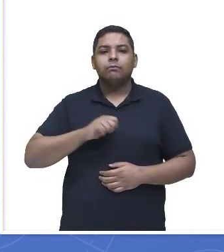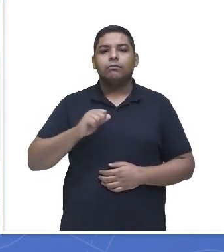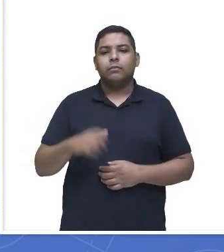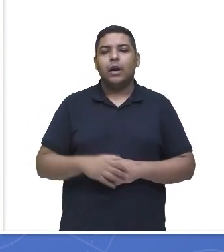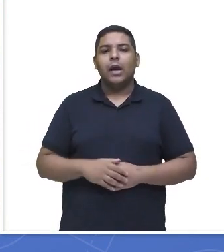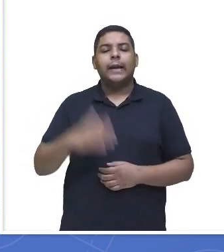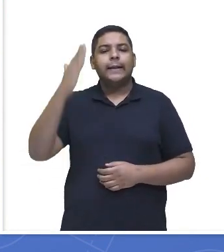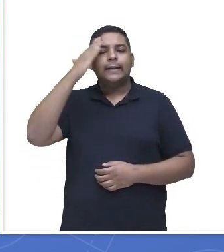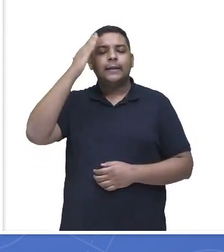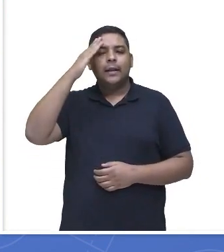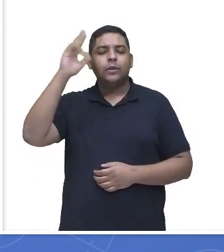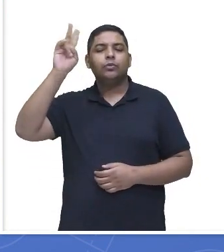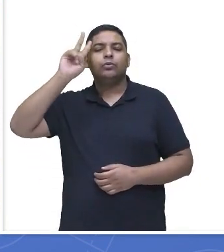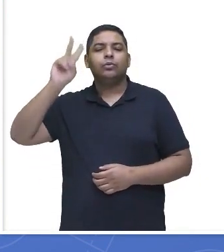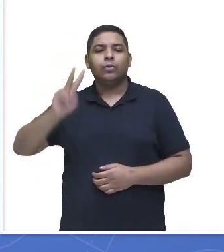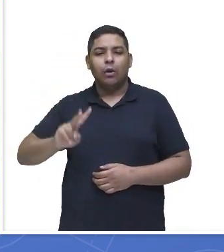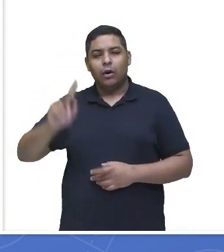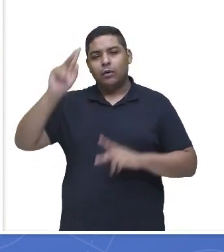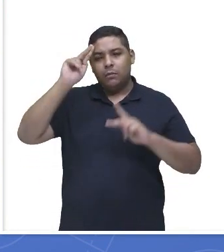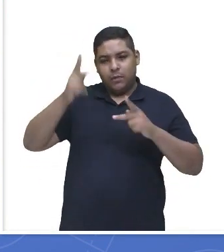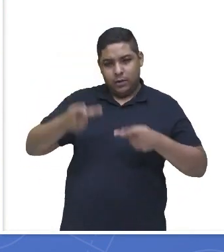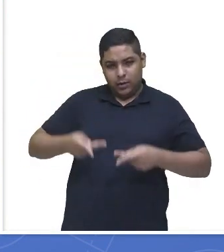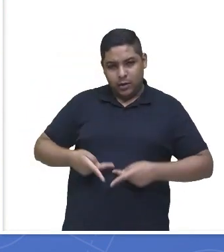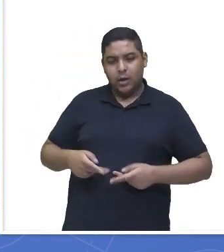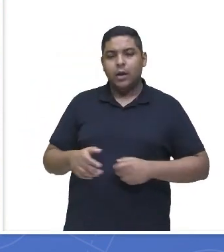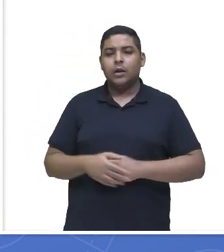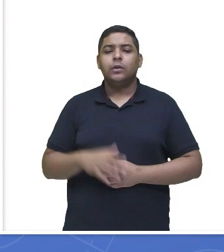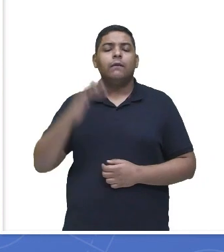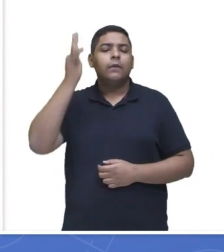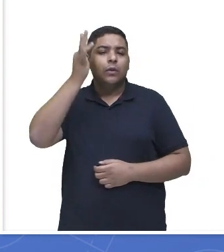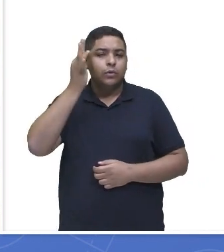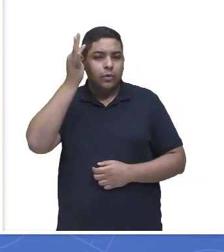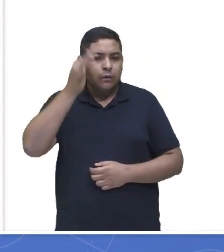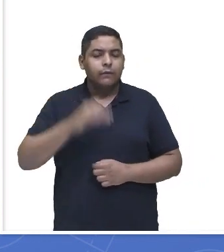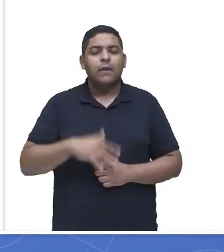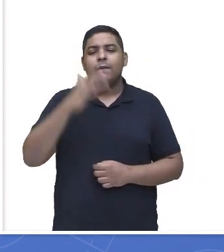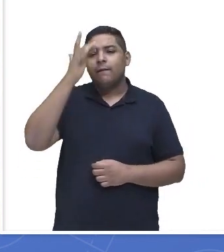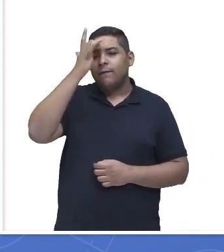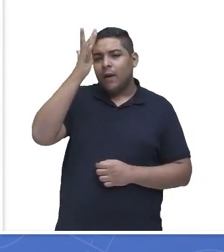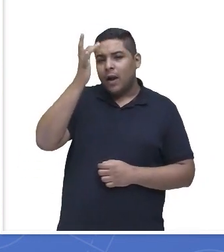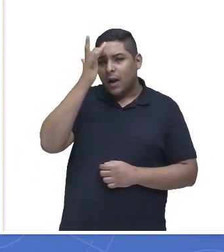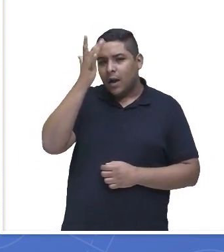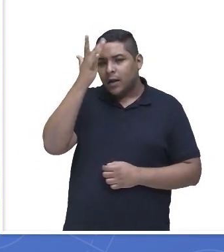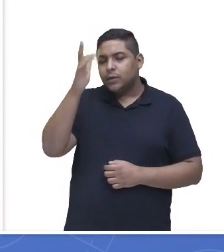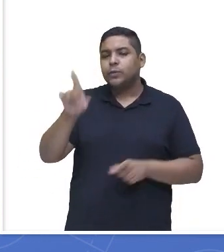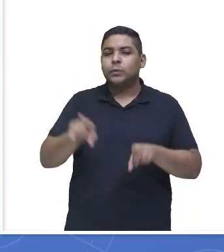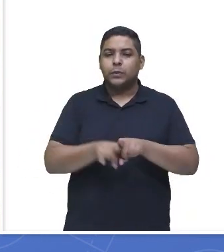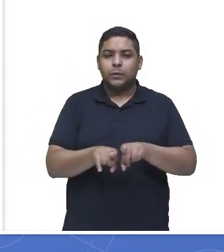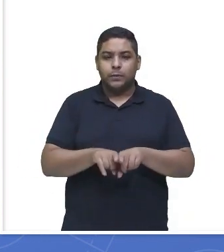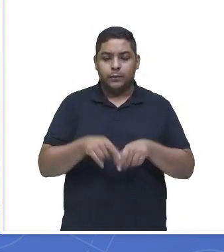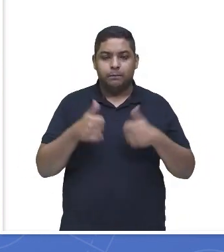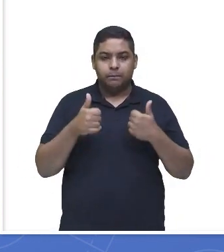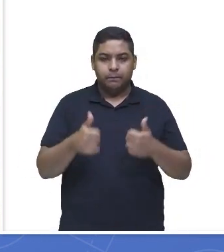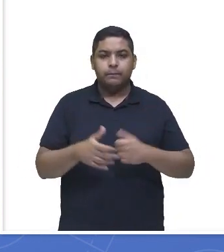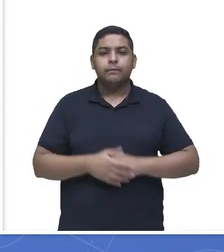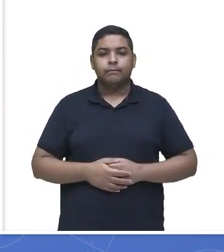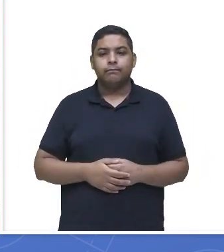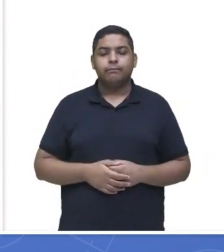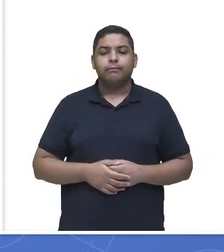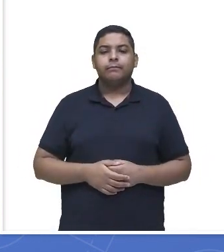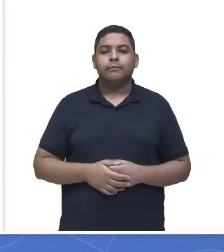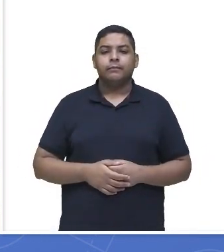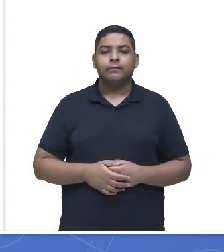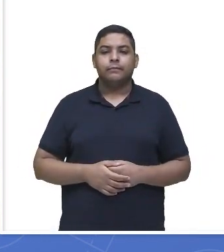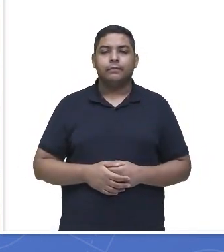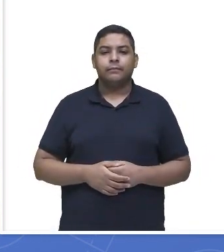toda a história da humanidade, toda a história da filosofia, fica muito mais fácil de entender e de acompanhar. Perfeito, terceirão? Vamos